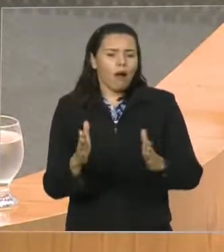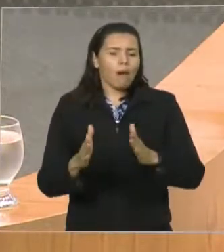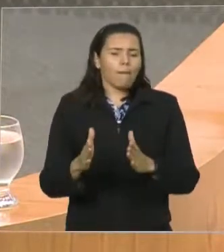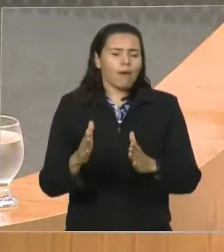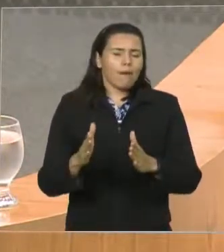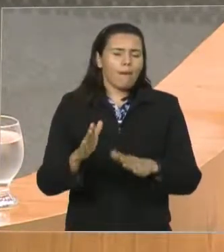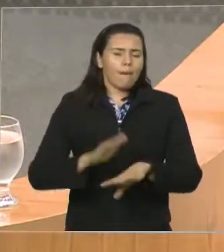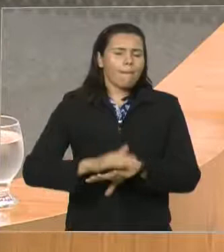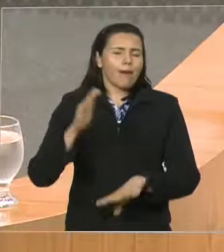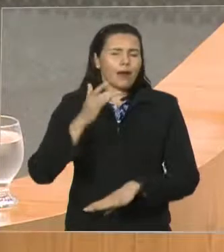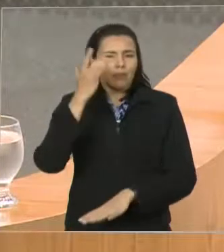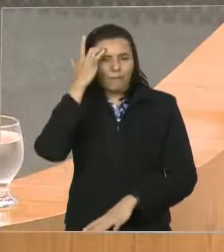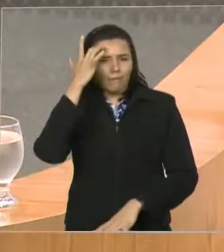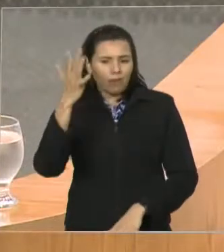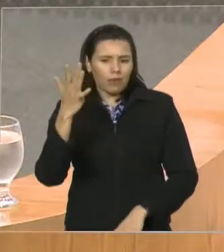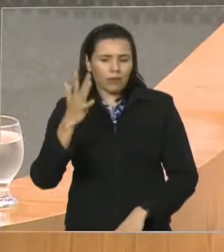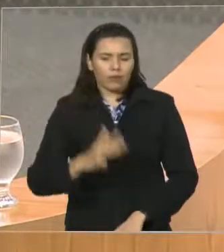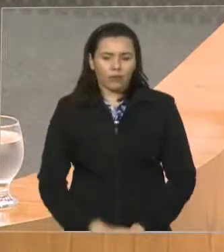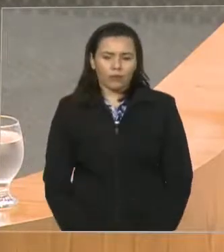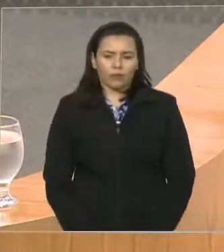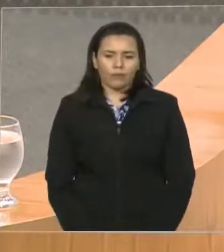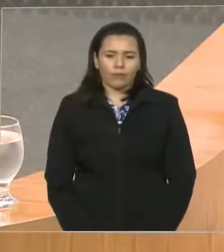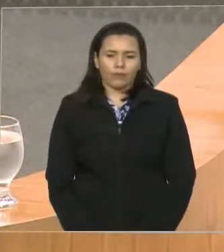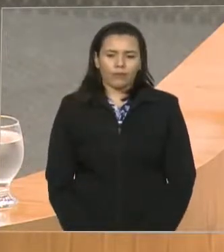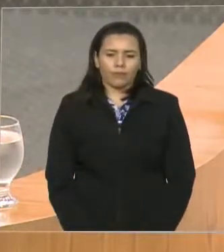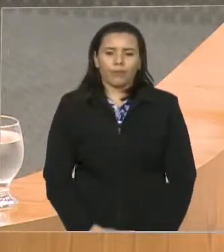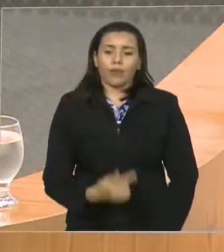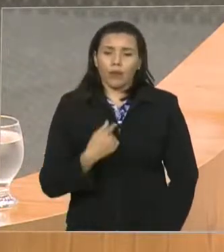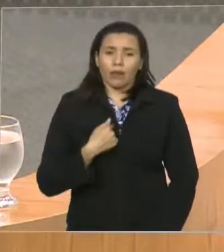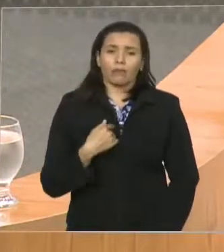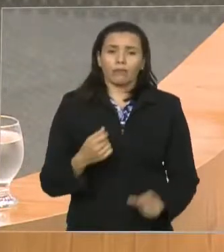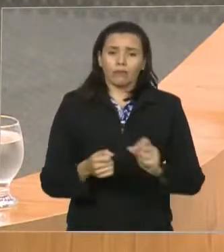e eu vou fazer uma citação aqui de uma comparação muito simples.